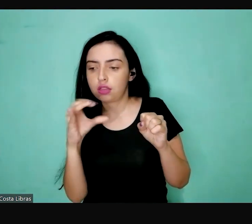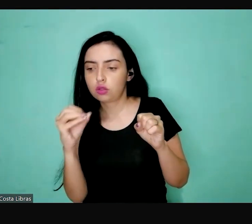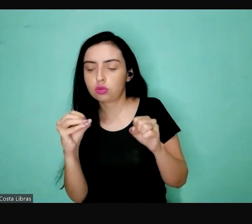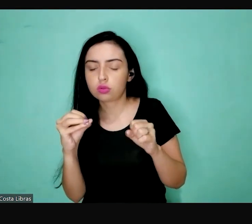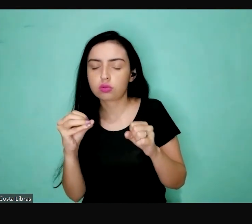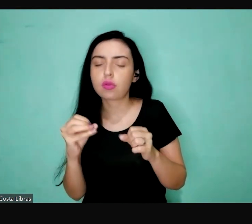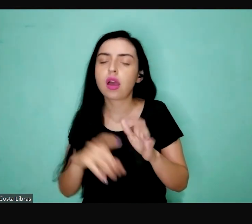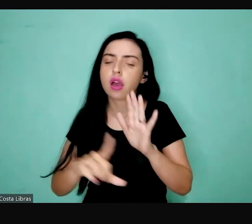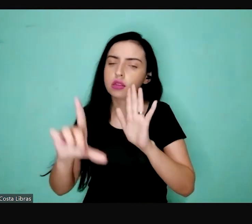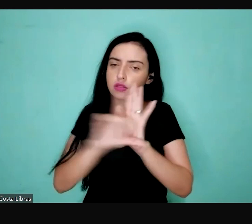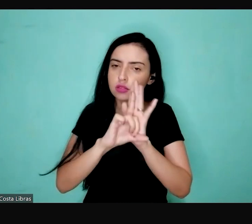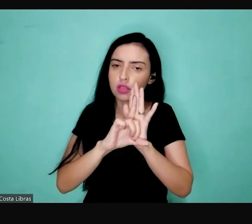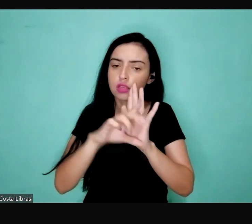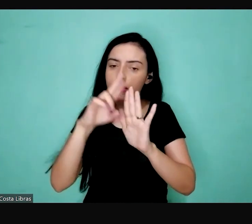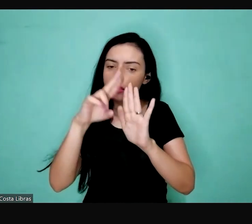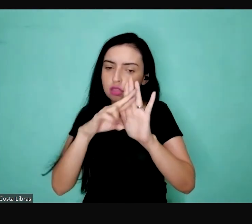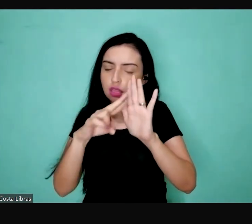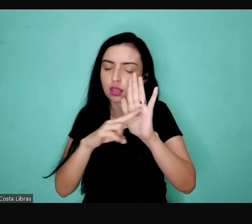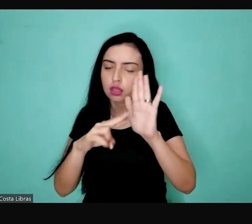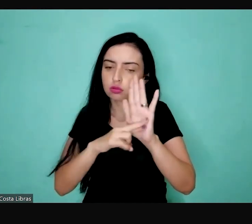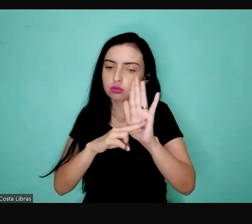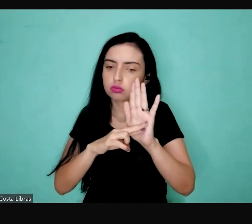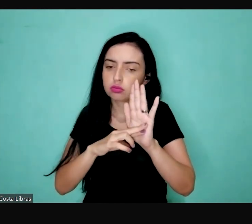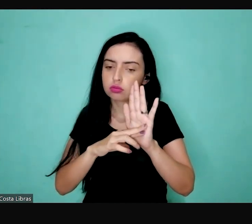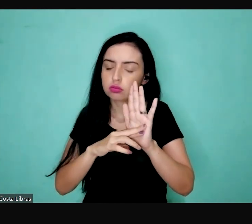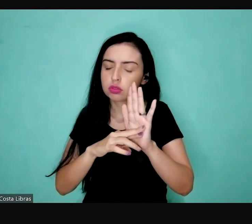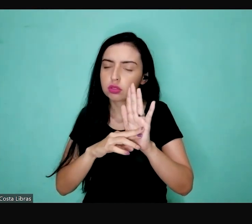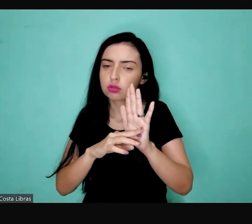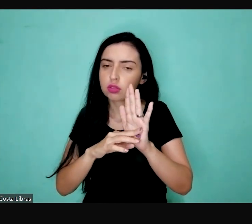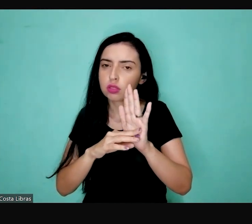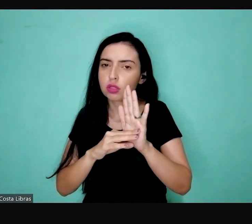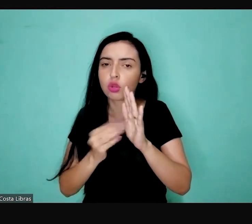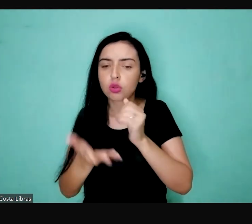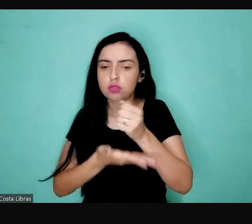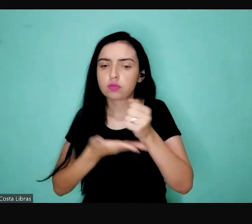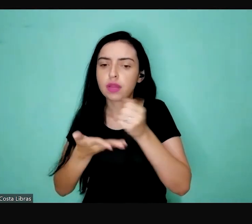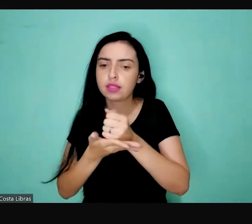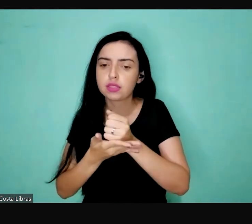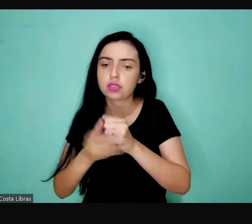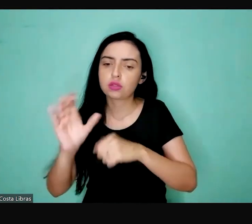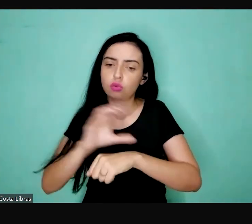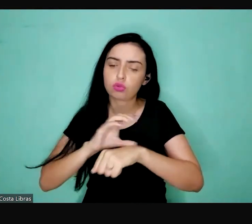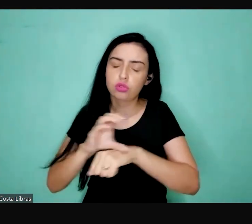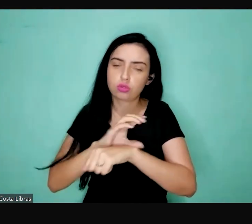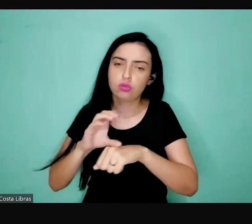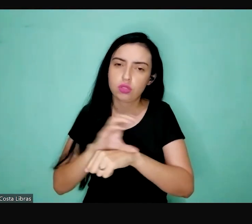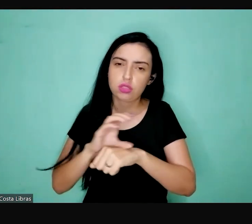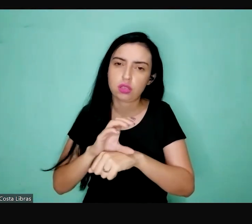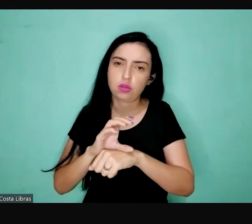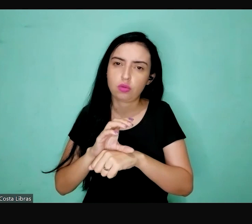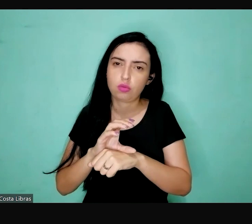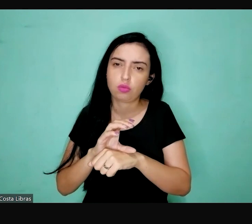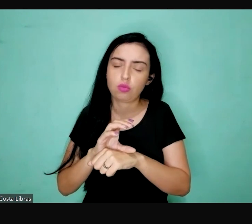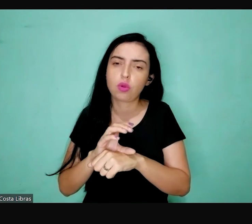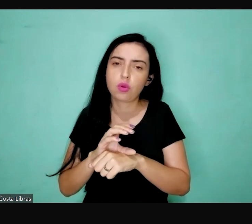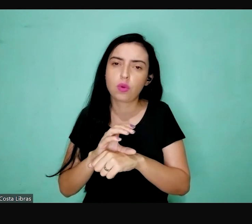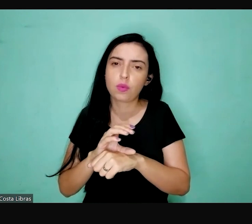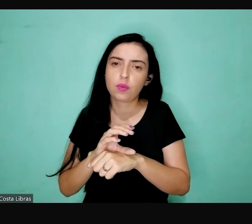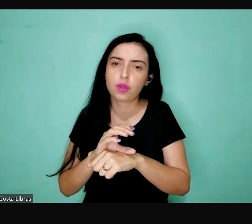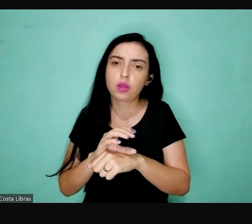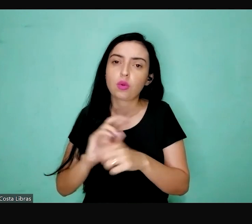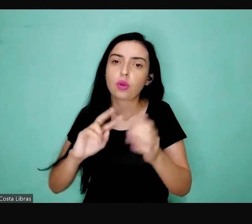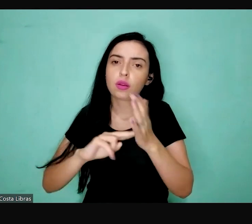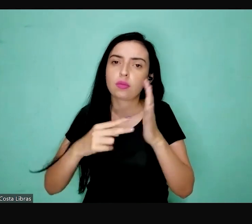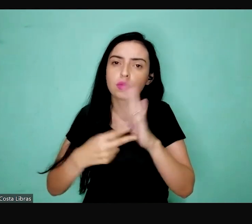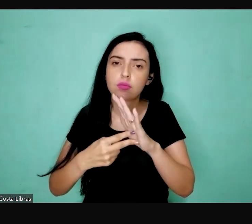reglamentos según los preceptos y principios constitucionales conforme a la interpretación de